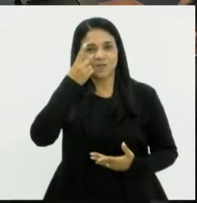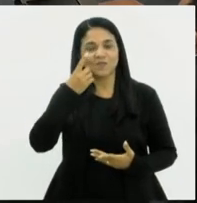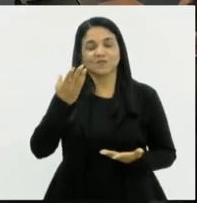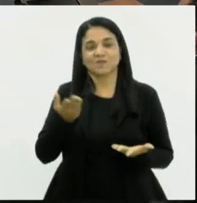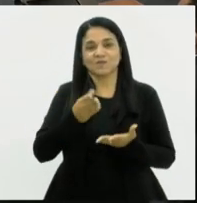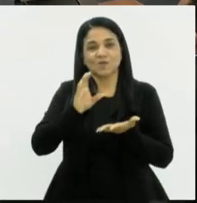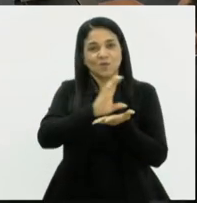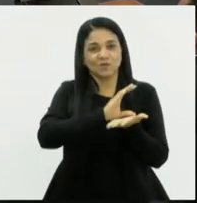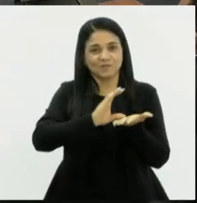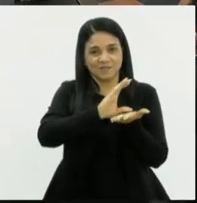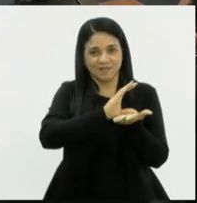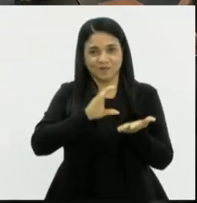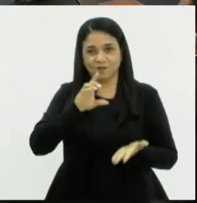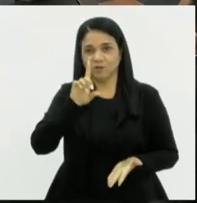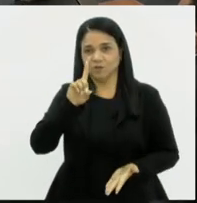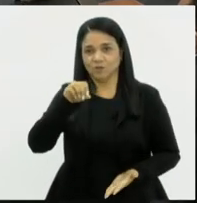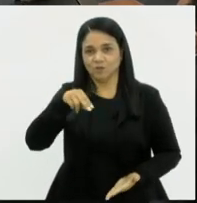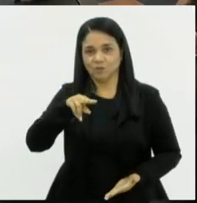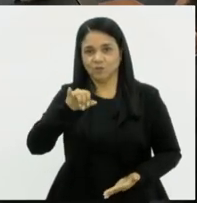também